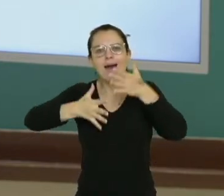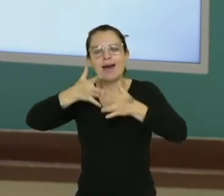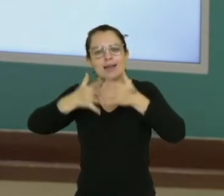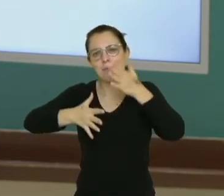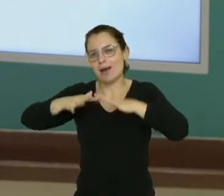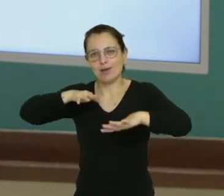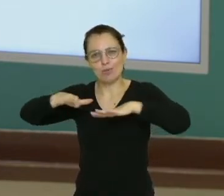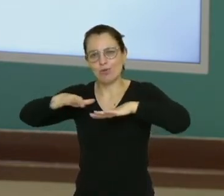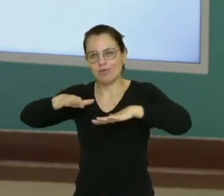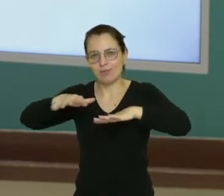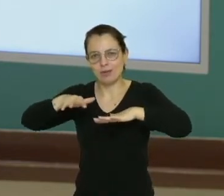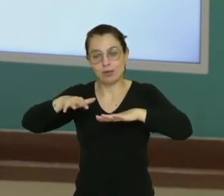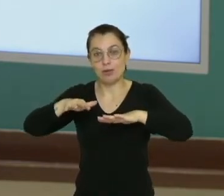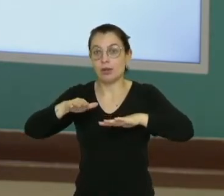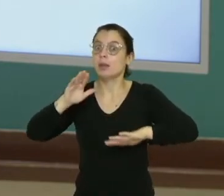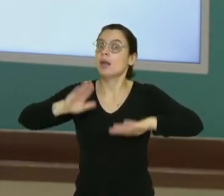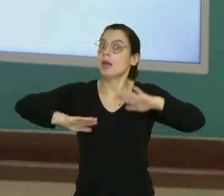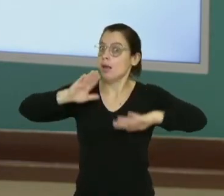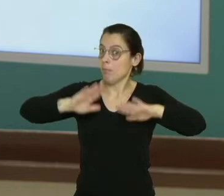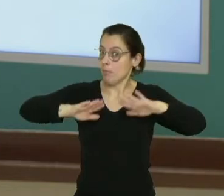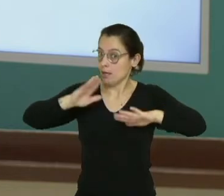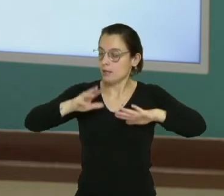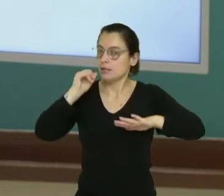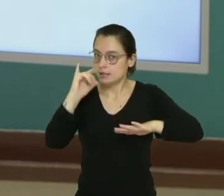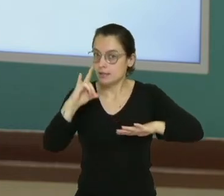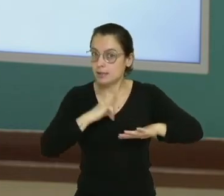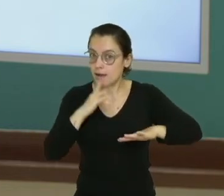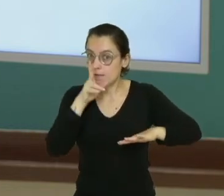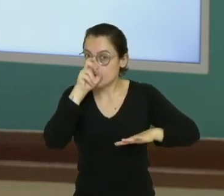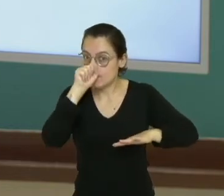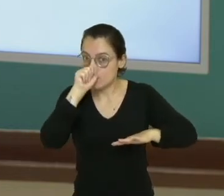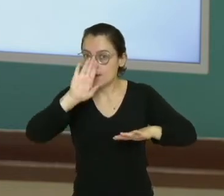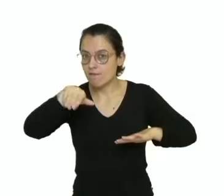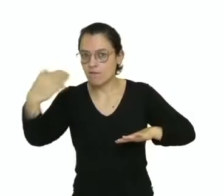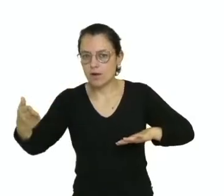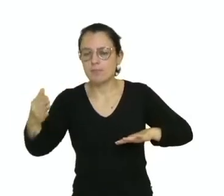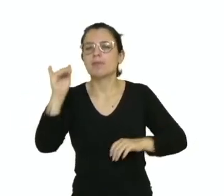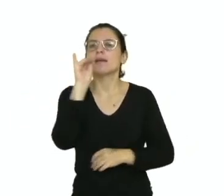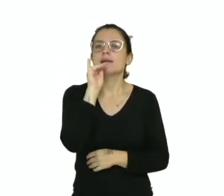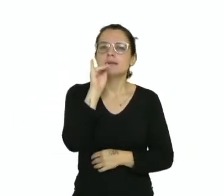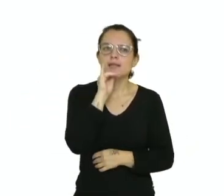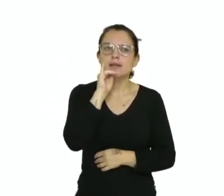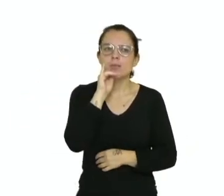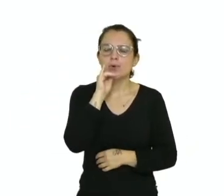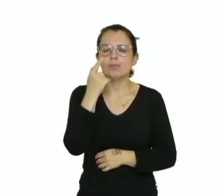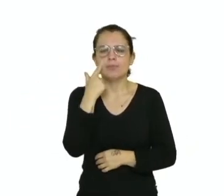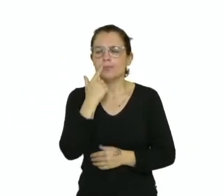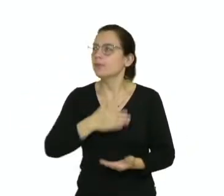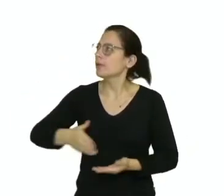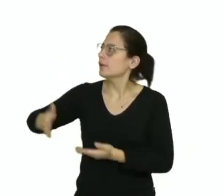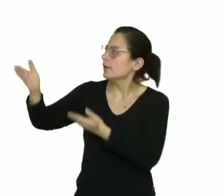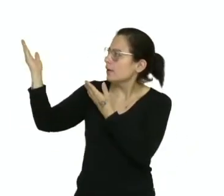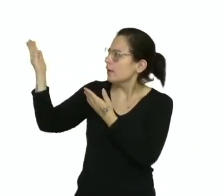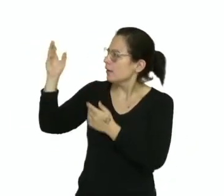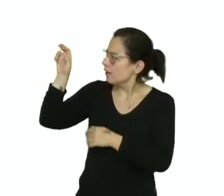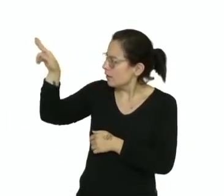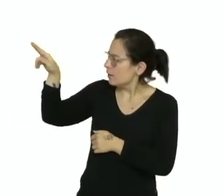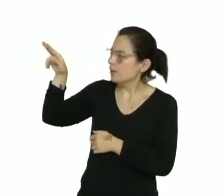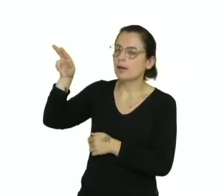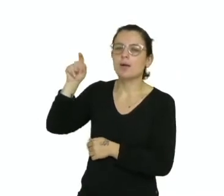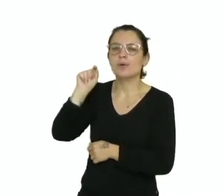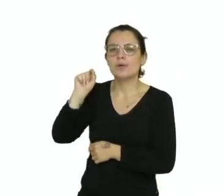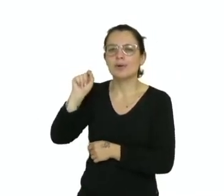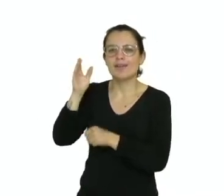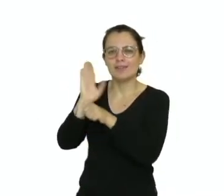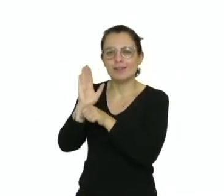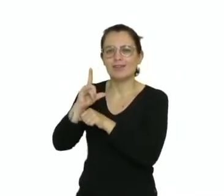externa atuando, como, por exemplo, um carro, né? Um carro, como vocês estão vendo aqui, ele viajando, né? Se deslocando com